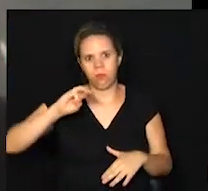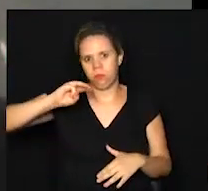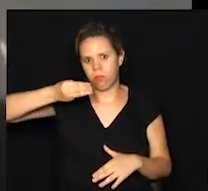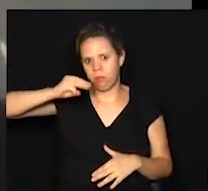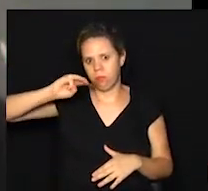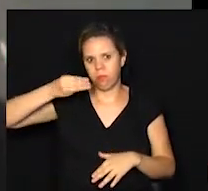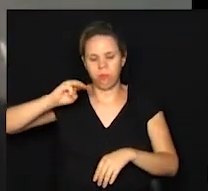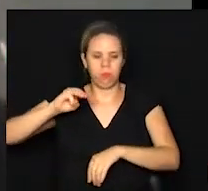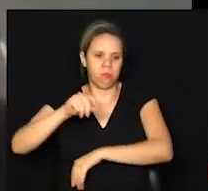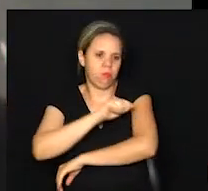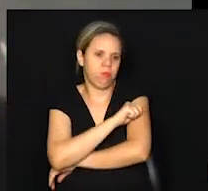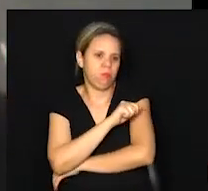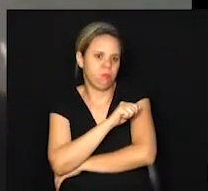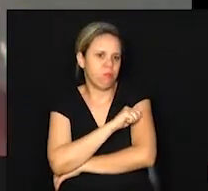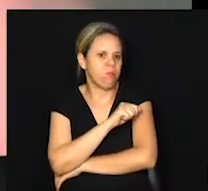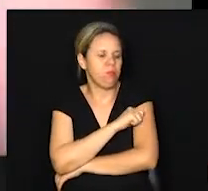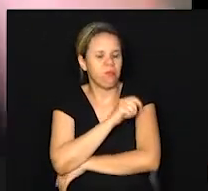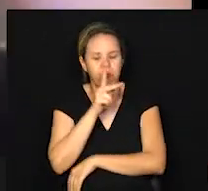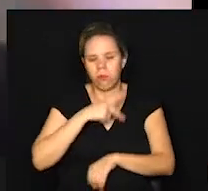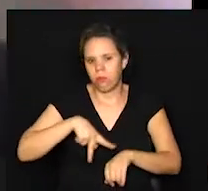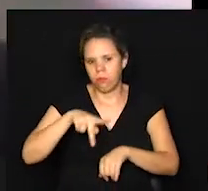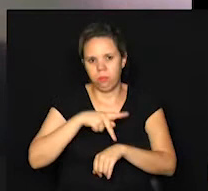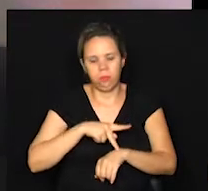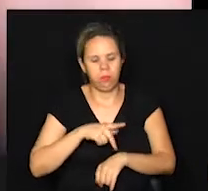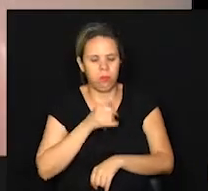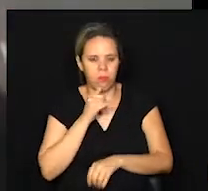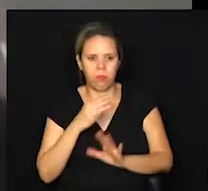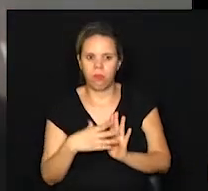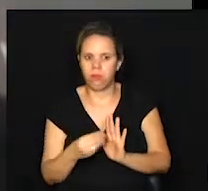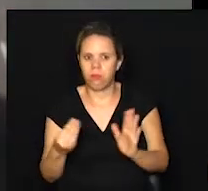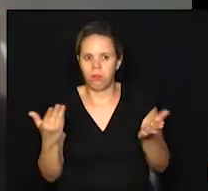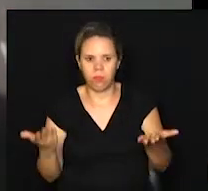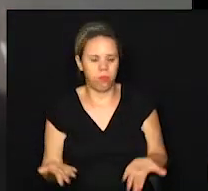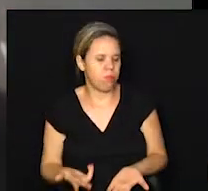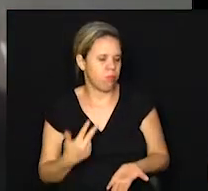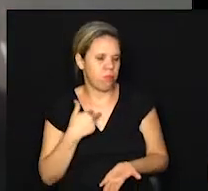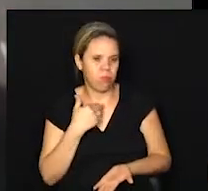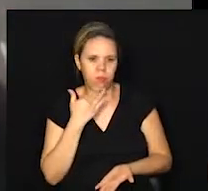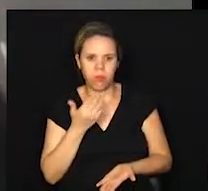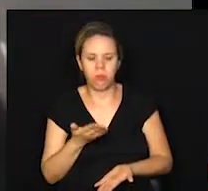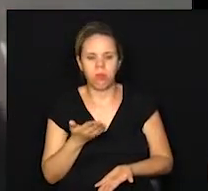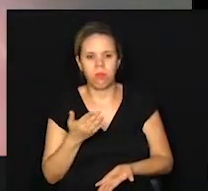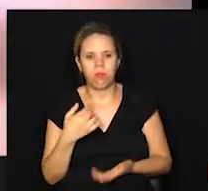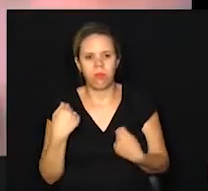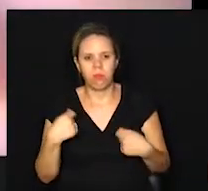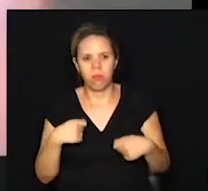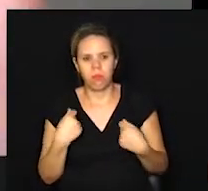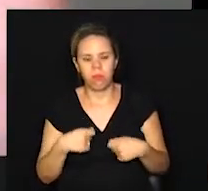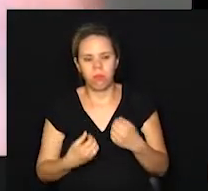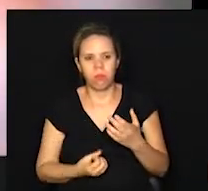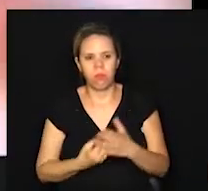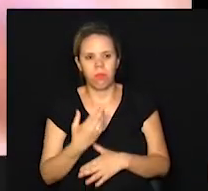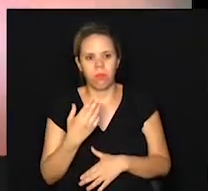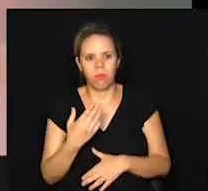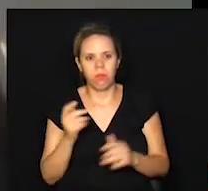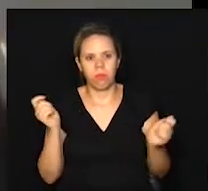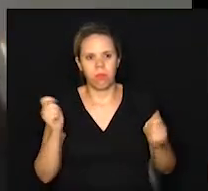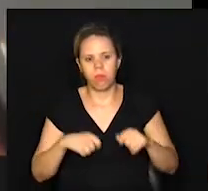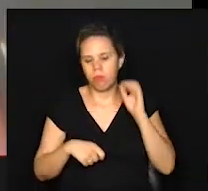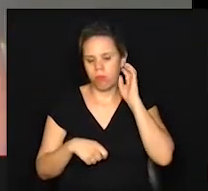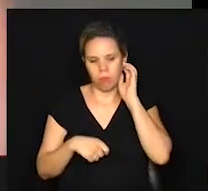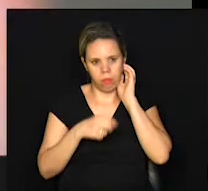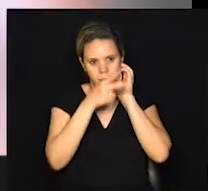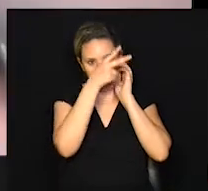de alunos em todo o país, que deveria dar o exemplo e não dá. E a gente precisa recorrer e ocupar o poder